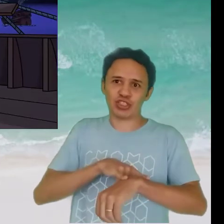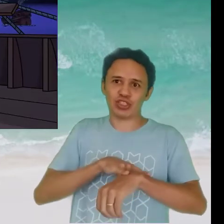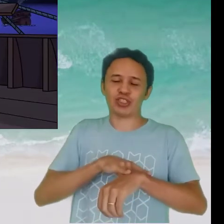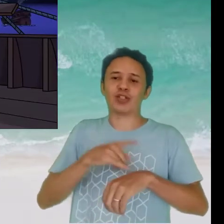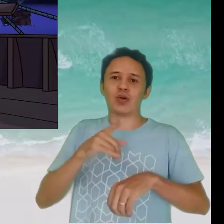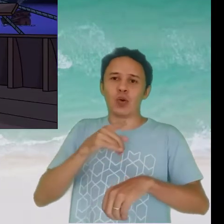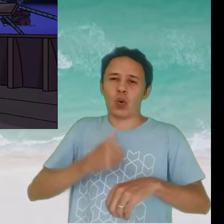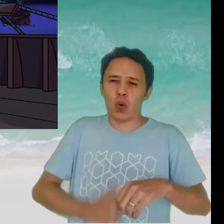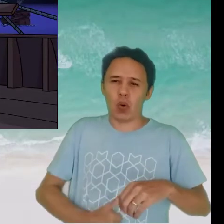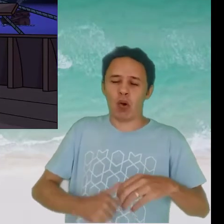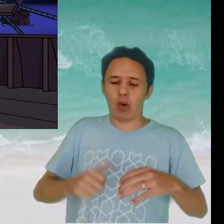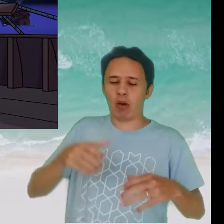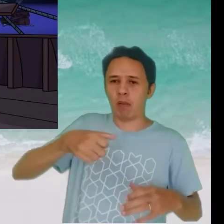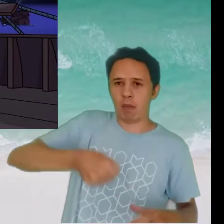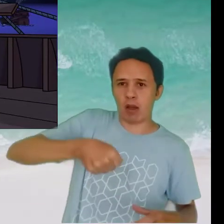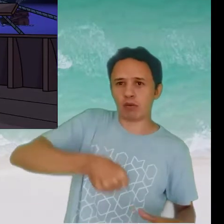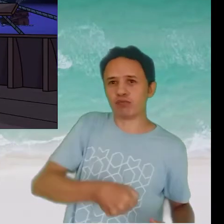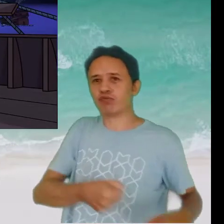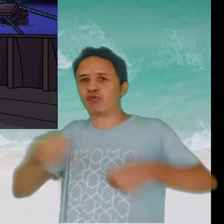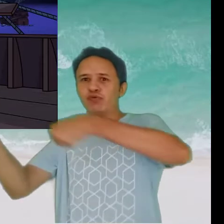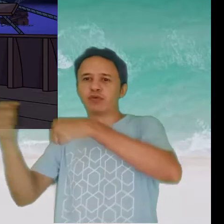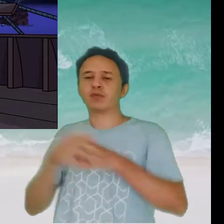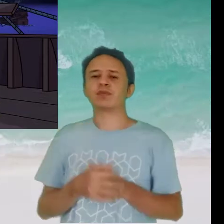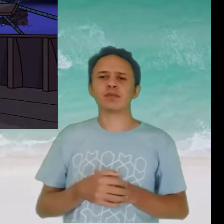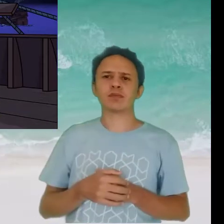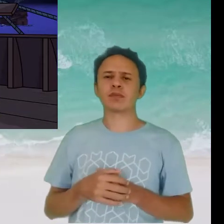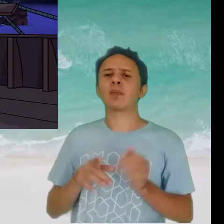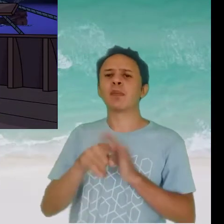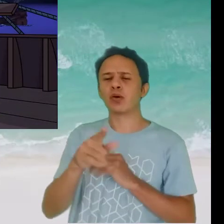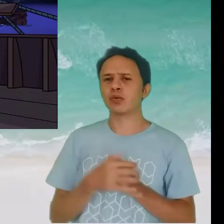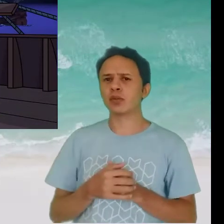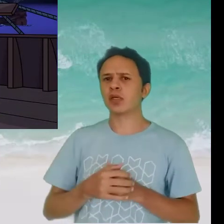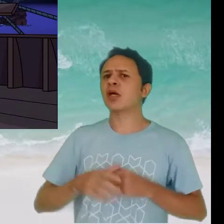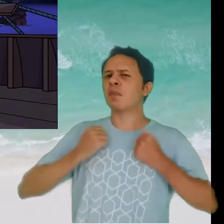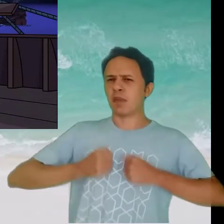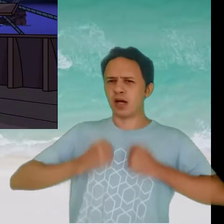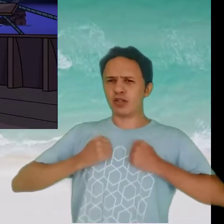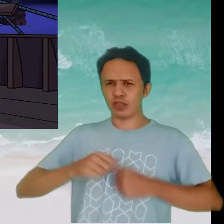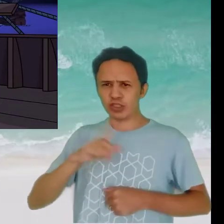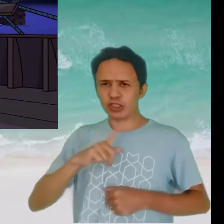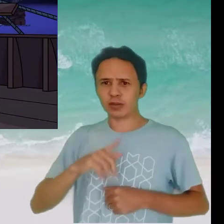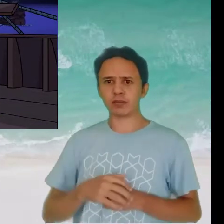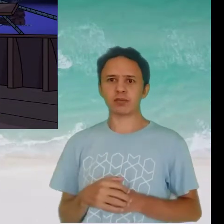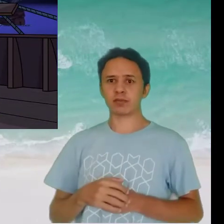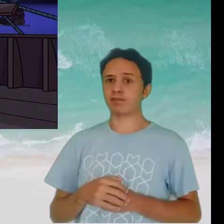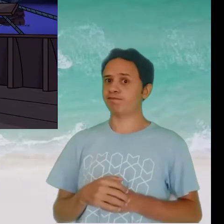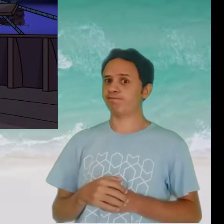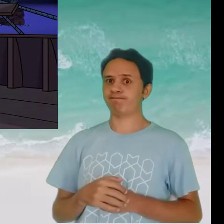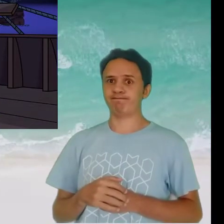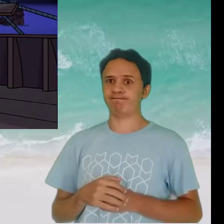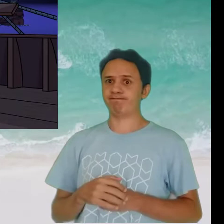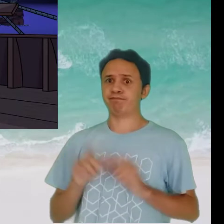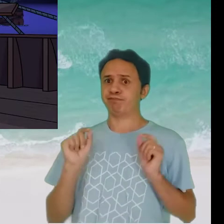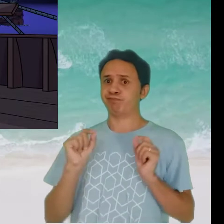mar mesmo. E aí você me pergunta: Tiago, e o banho? Aí eu te pergunto: que